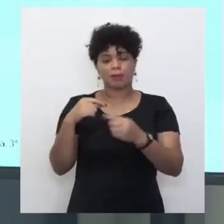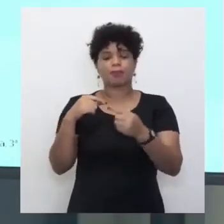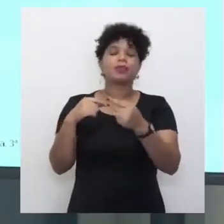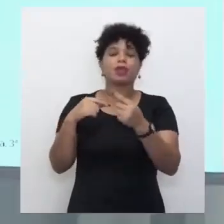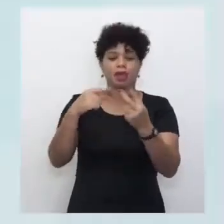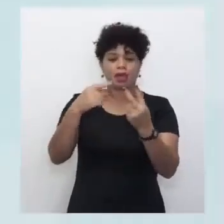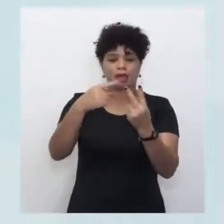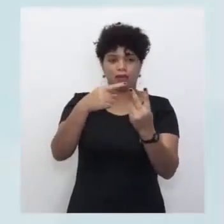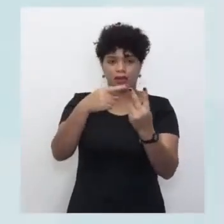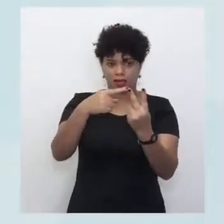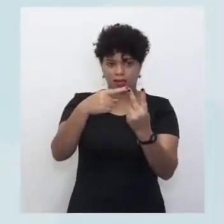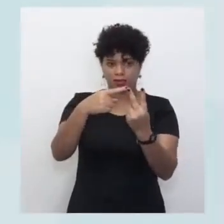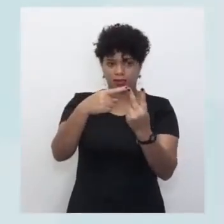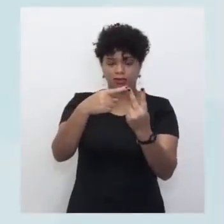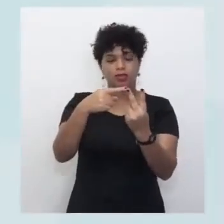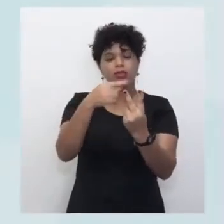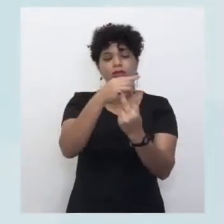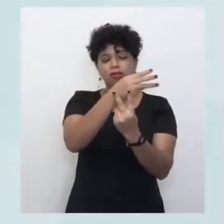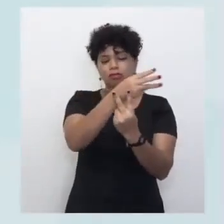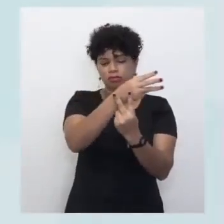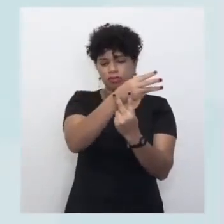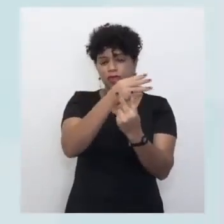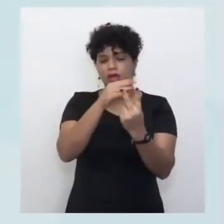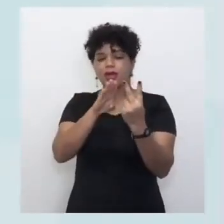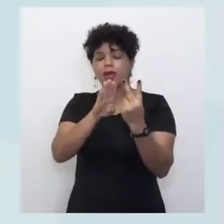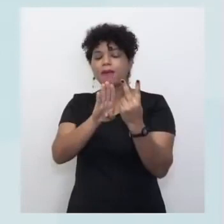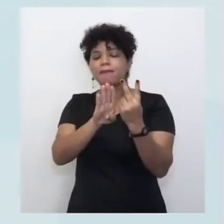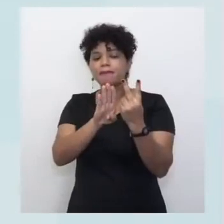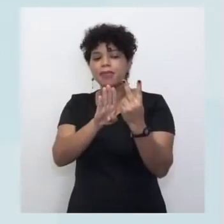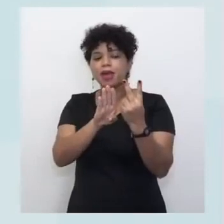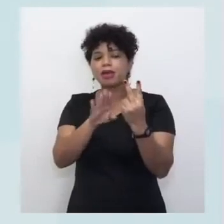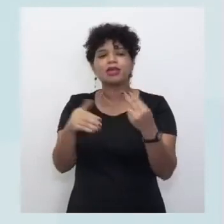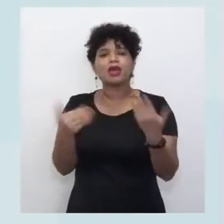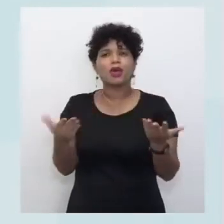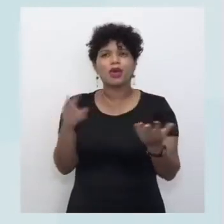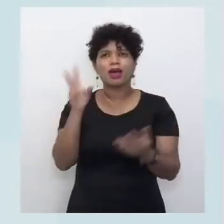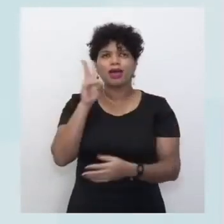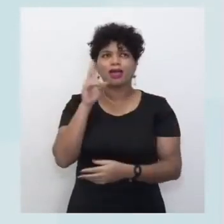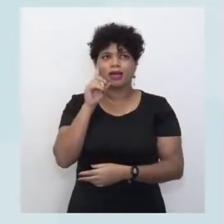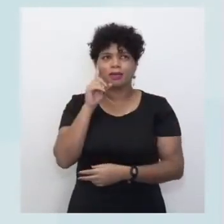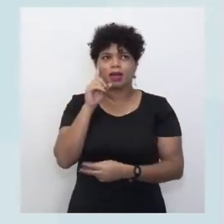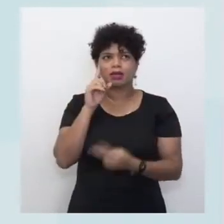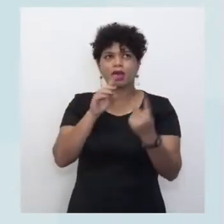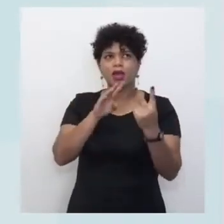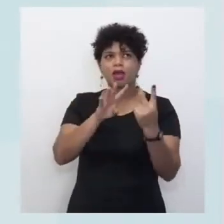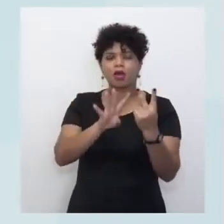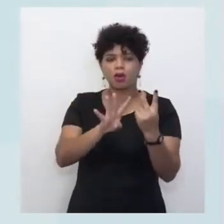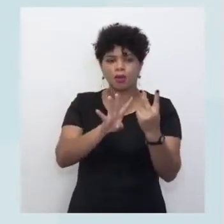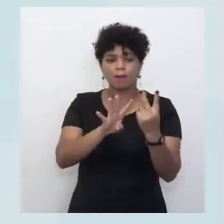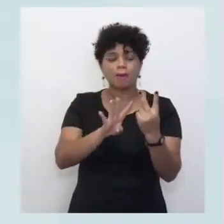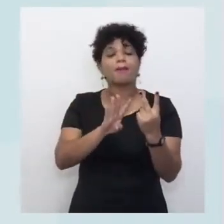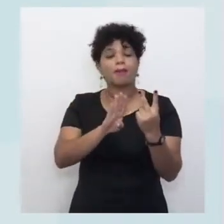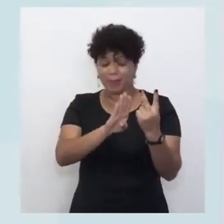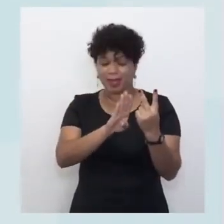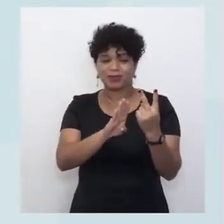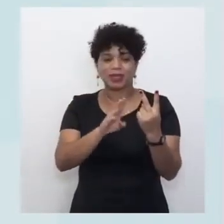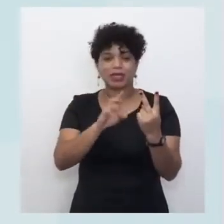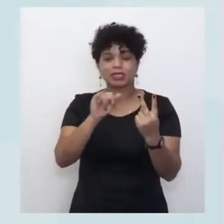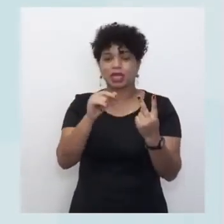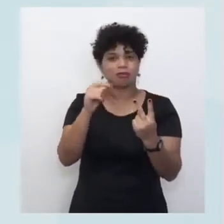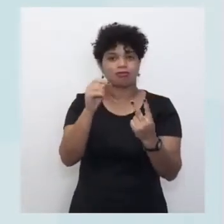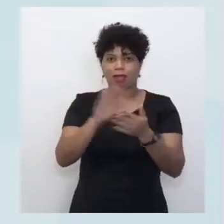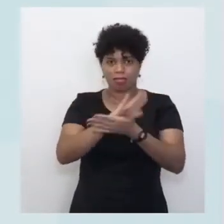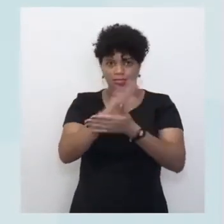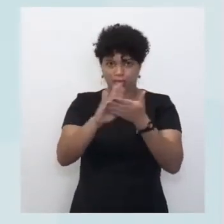B. Então, raiz cúbica de B, eu tenho que lembrar que o B, quando não aparece nada, tem expoente